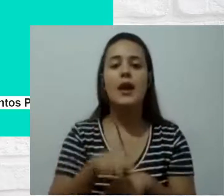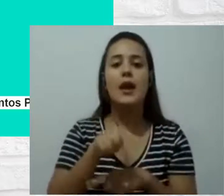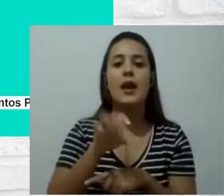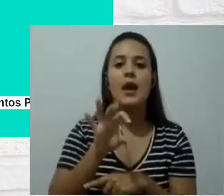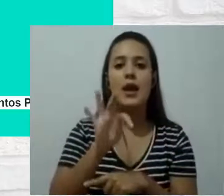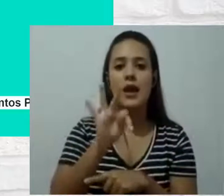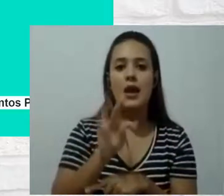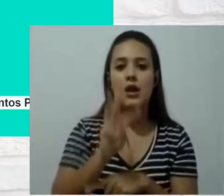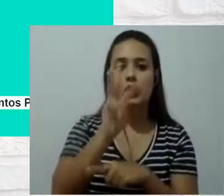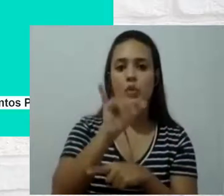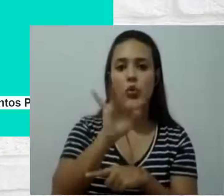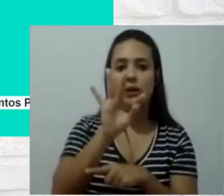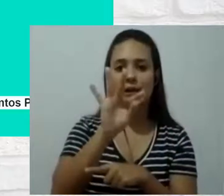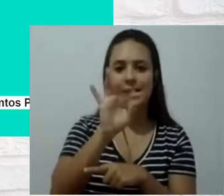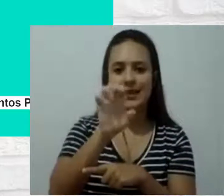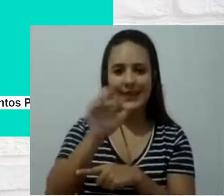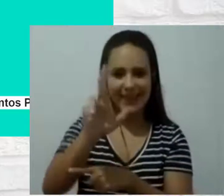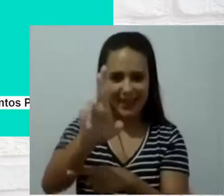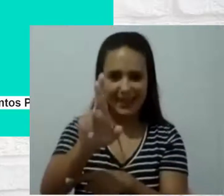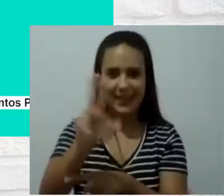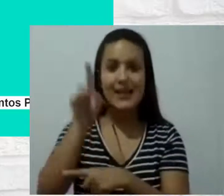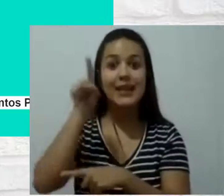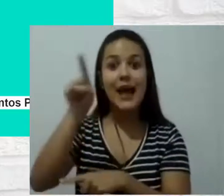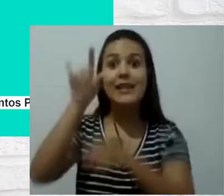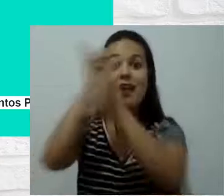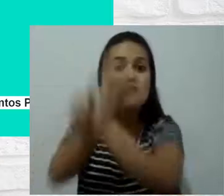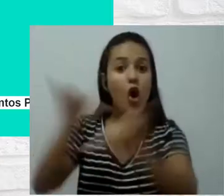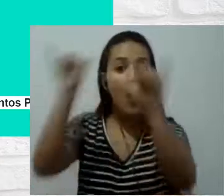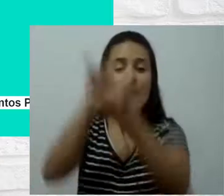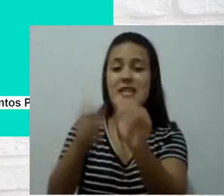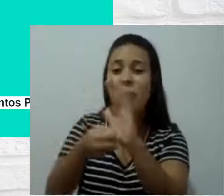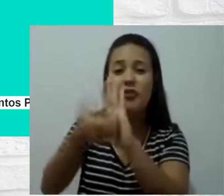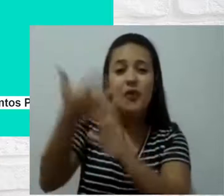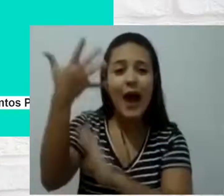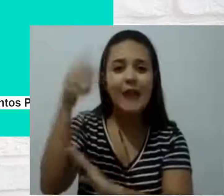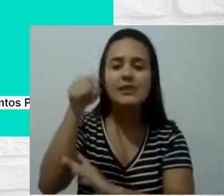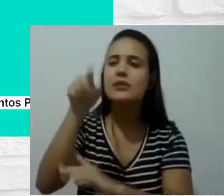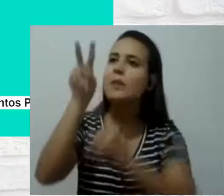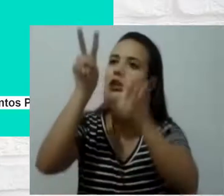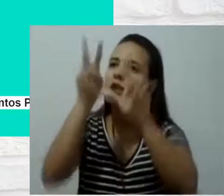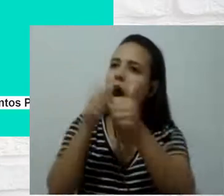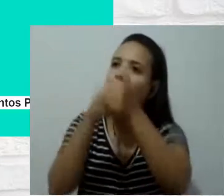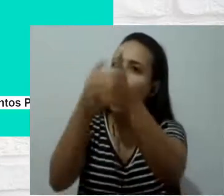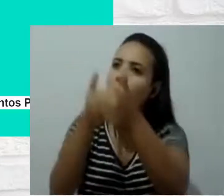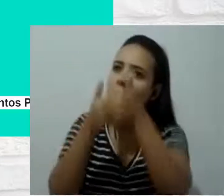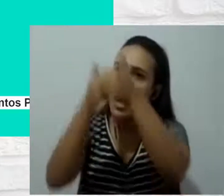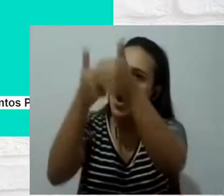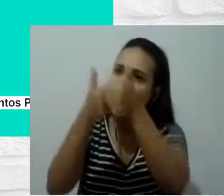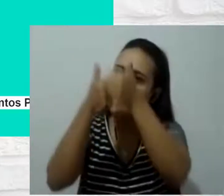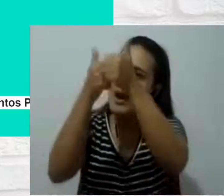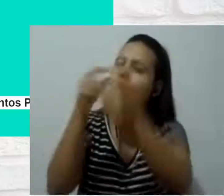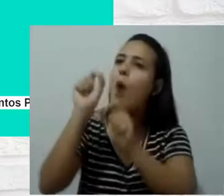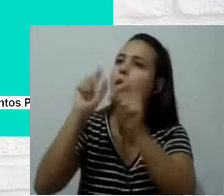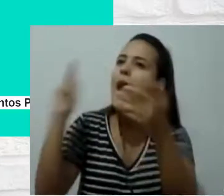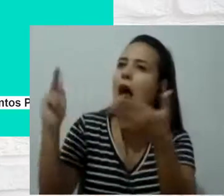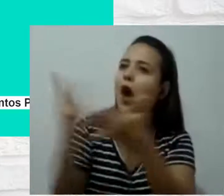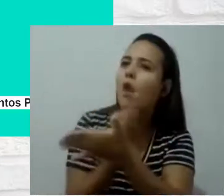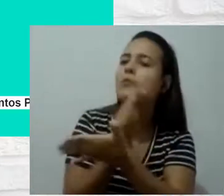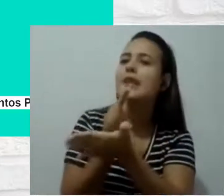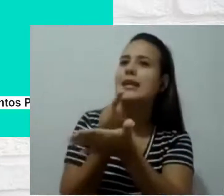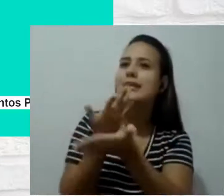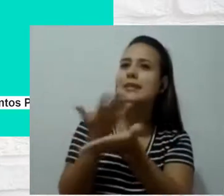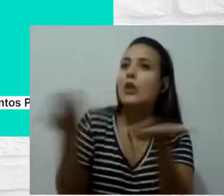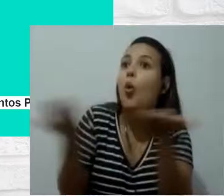de manchetes, jornais, como também no Twitter, né? Porque o Twitter possui várias informações que você